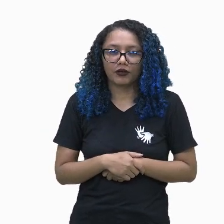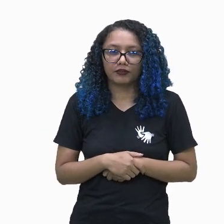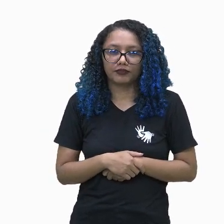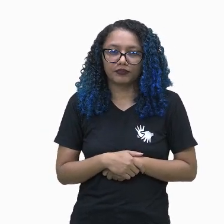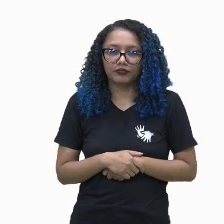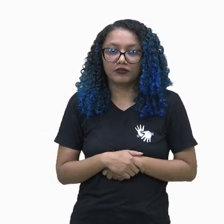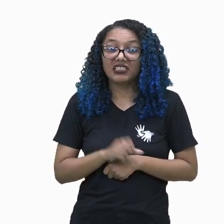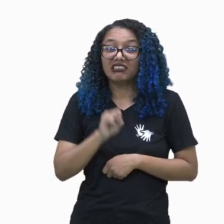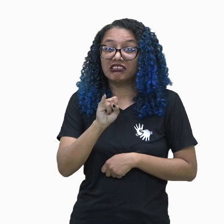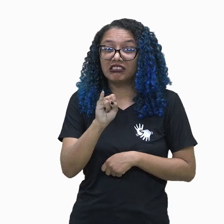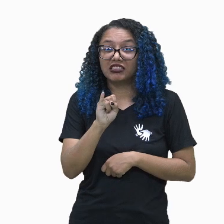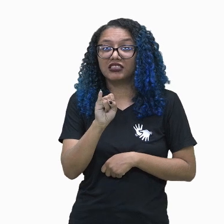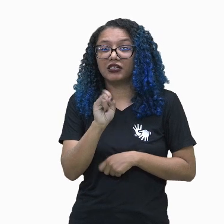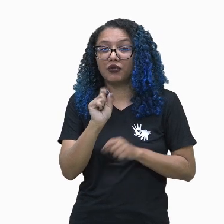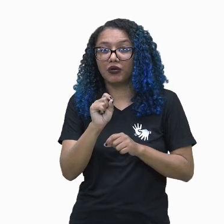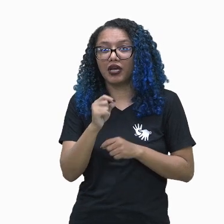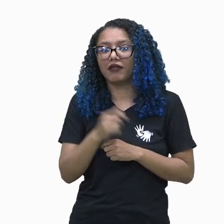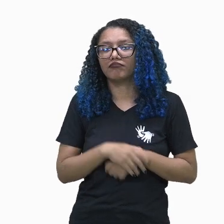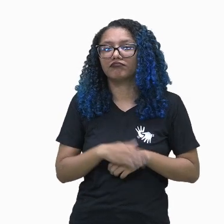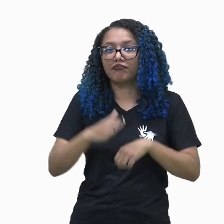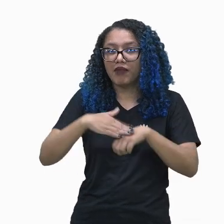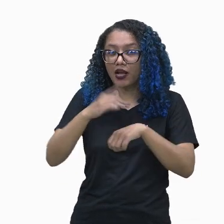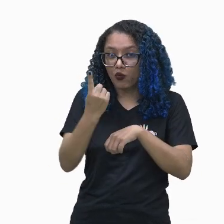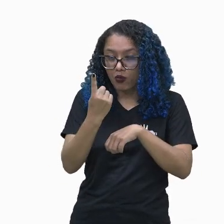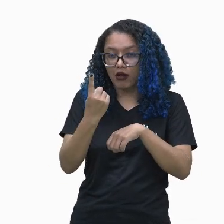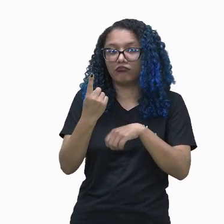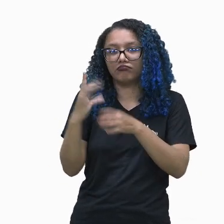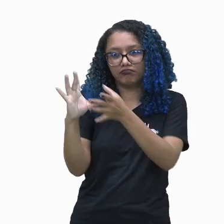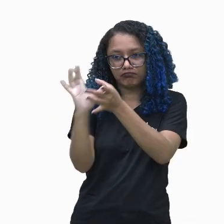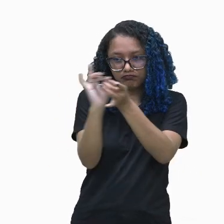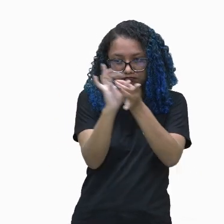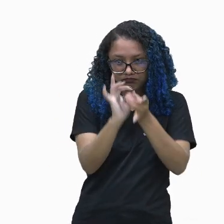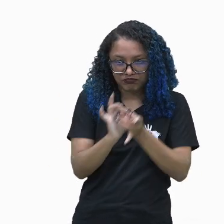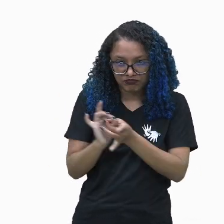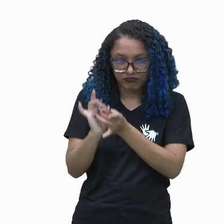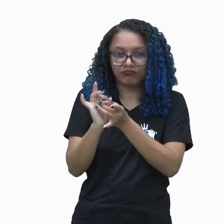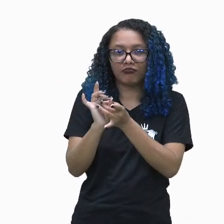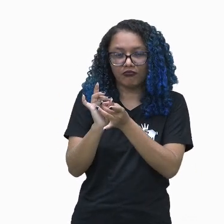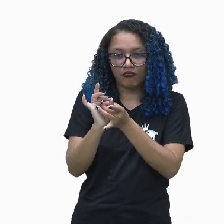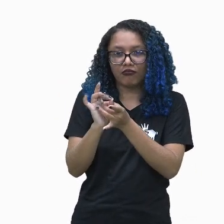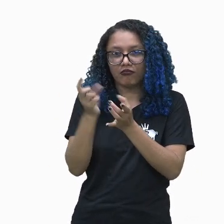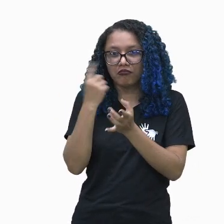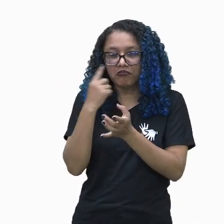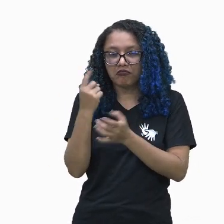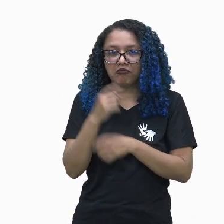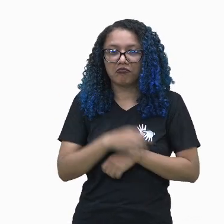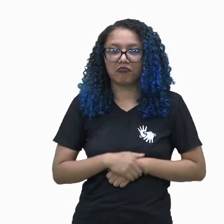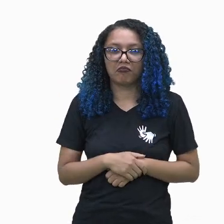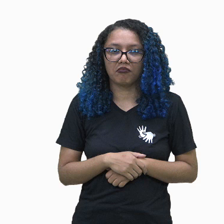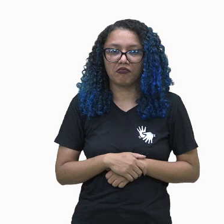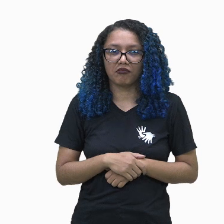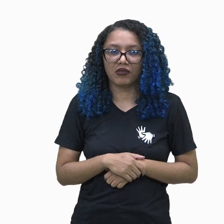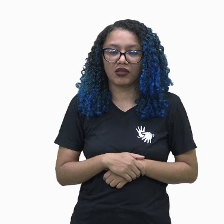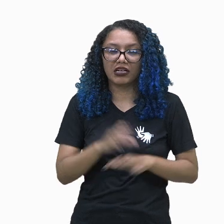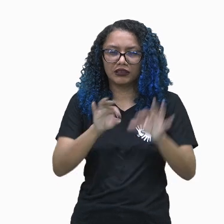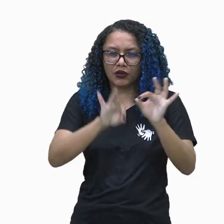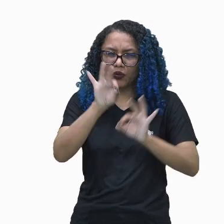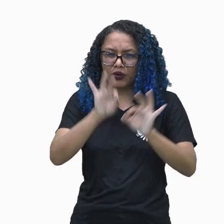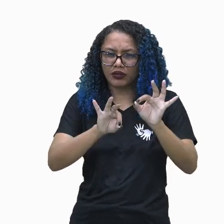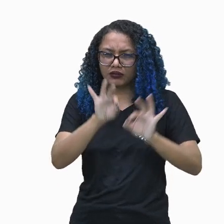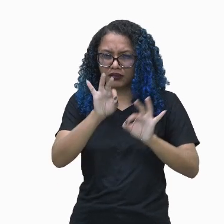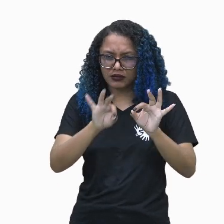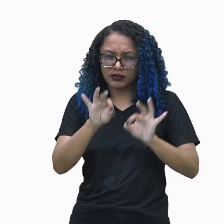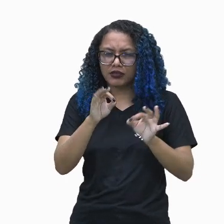Aí, nesse caso, são 4 cadeias longas. E a organização tridimensional dessas subunidades e